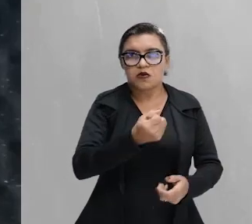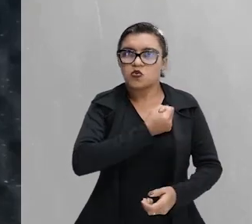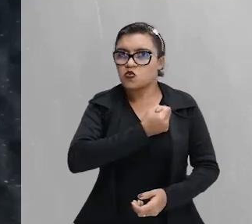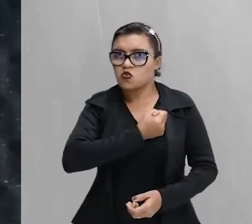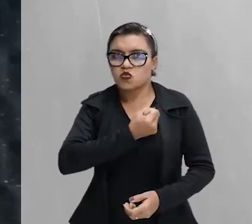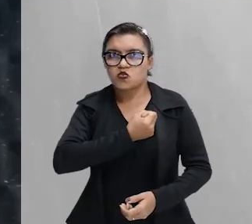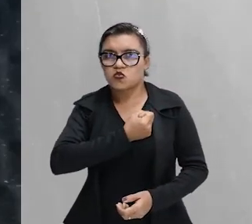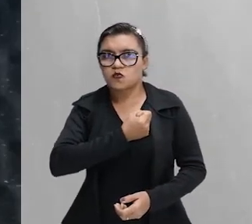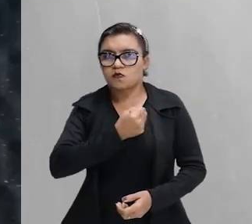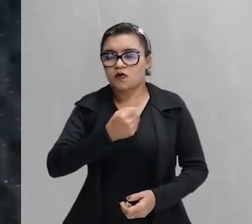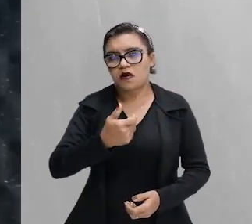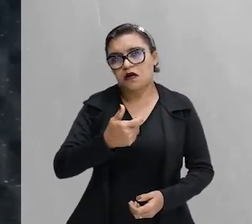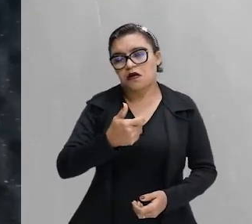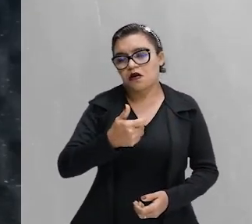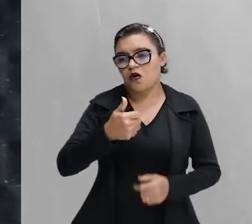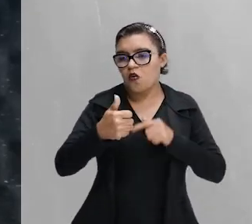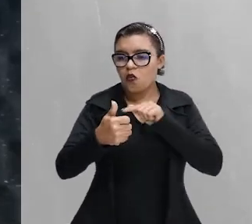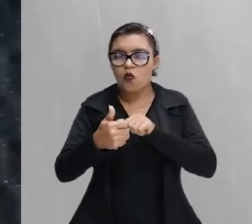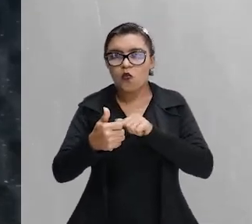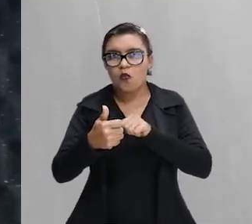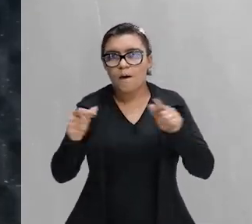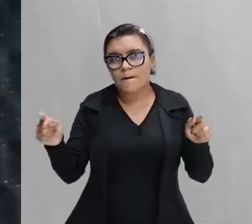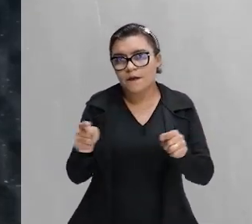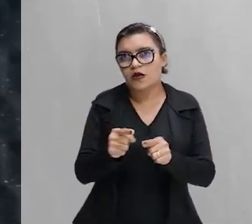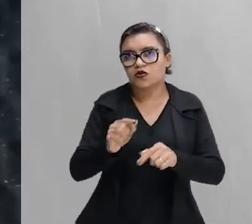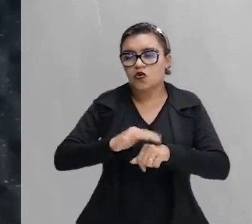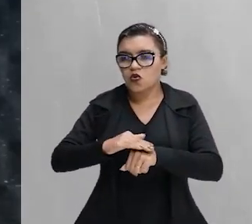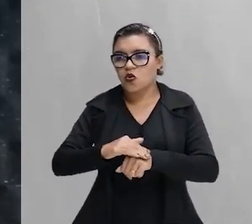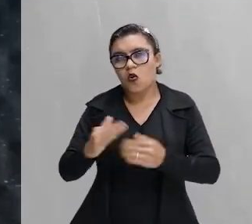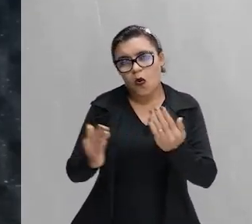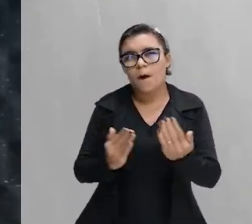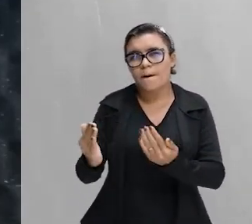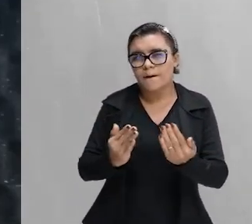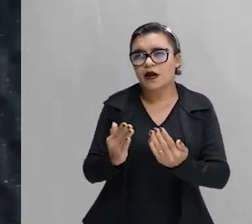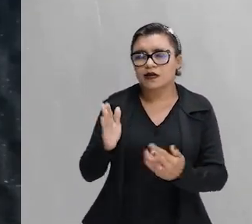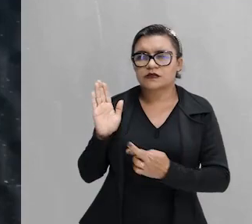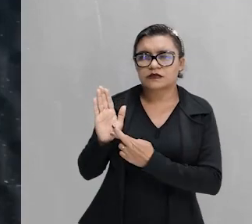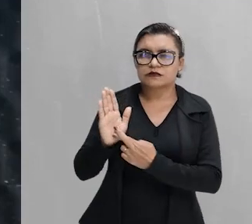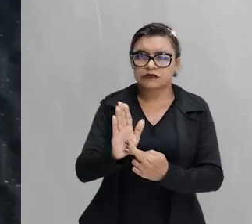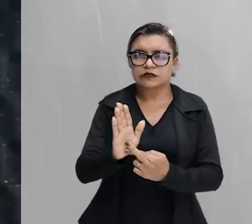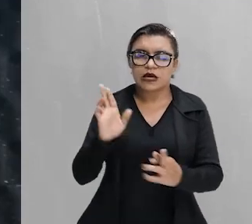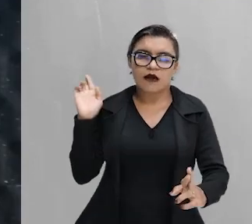estão mais distantes, valores maiores do que 1. Okay? Isso só como referência.